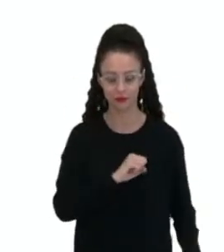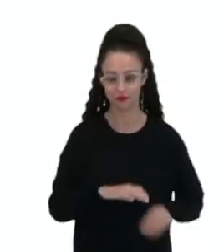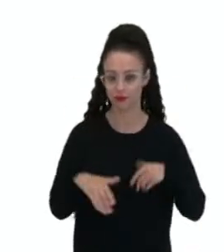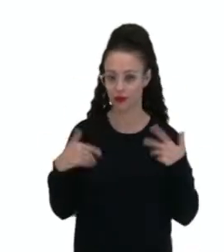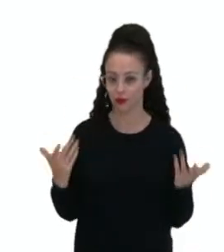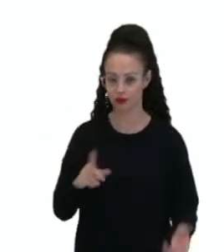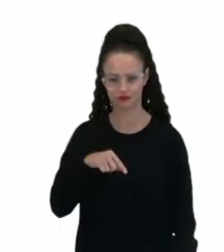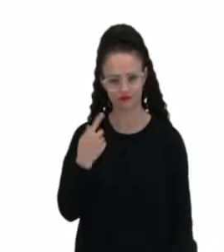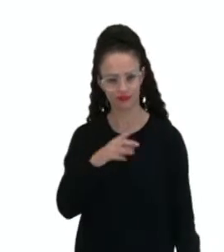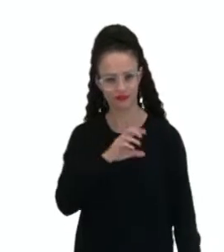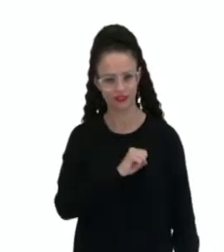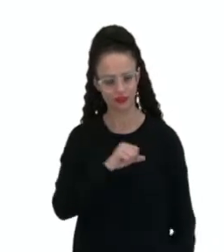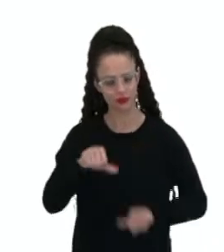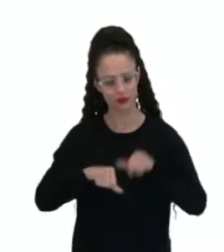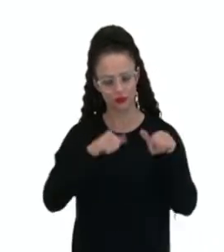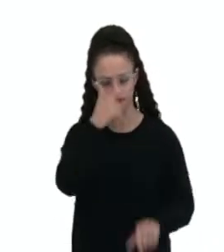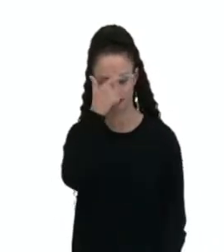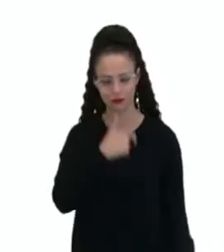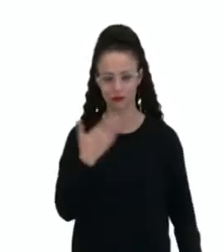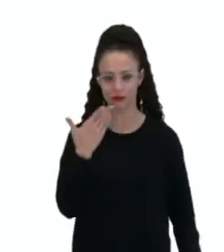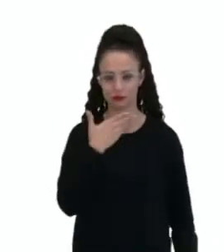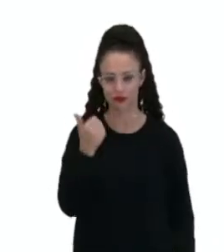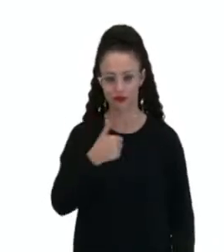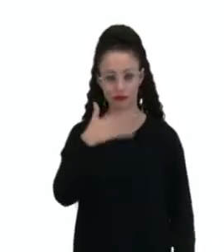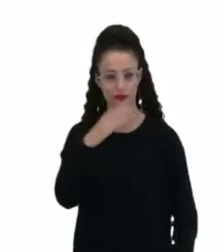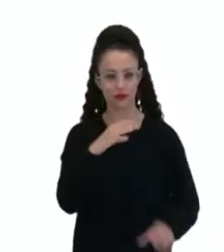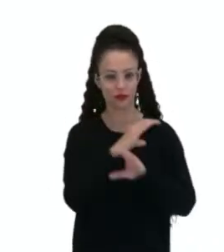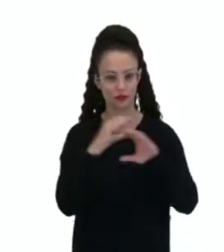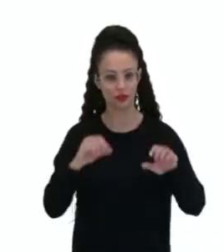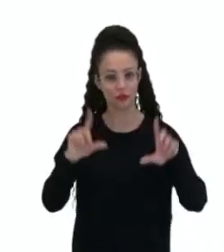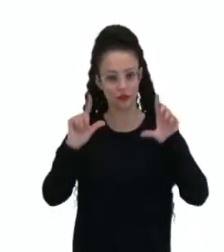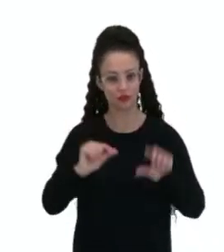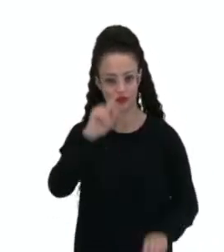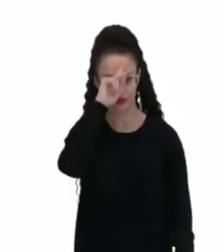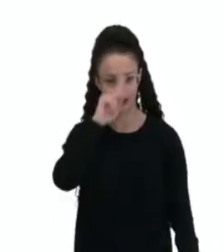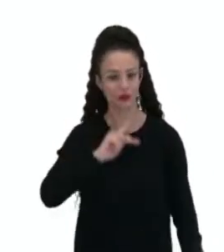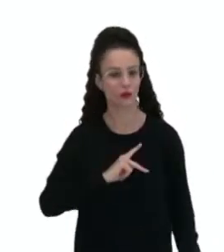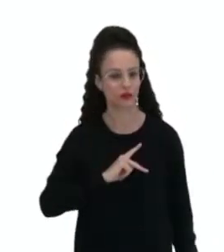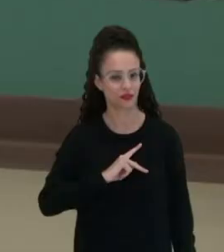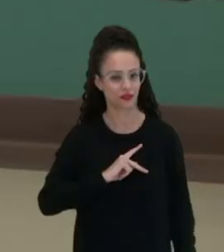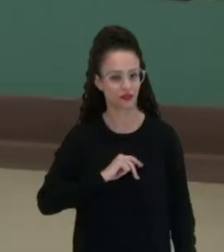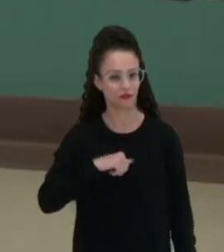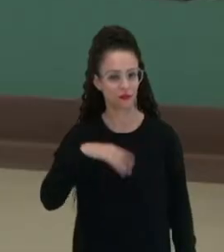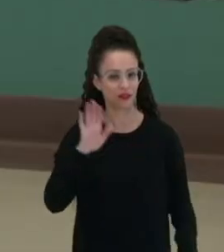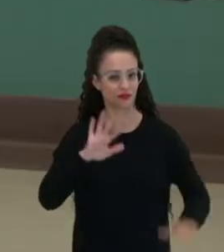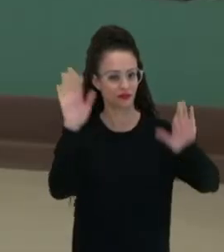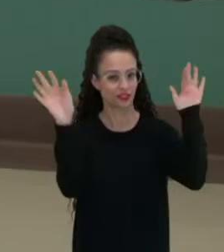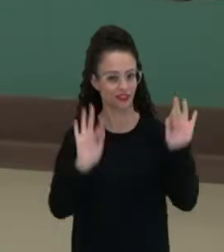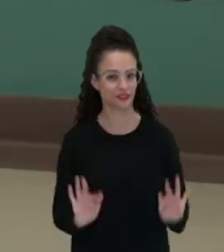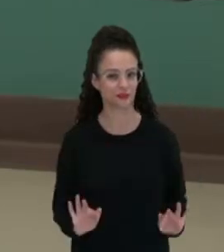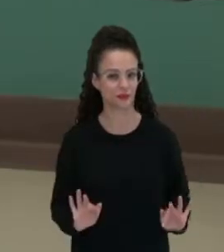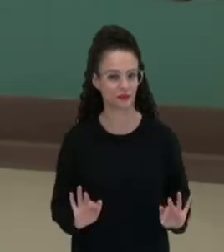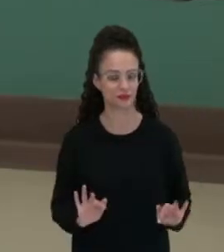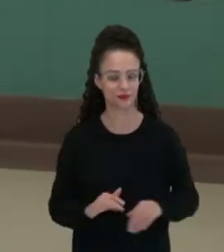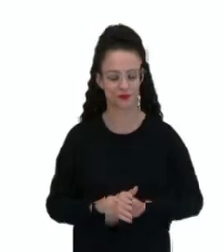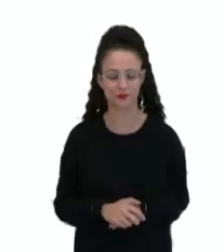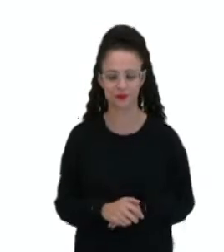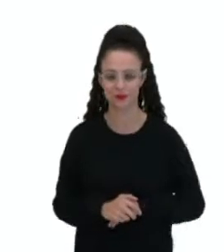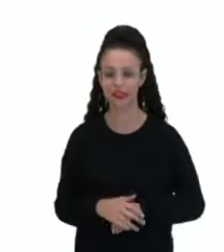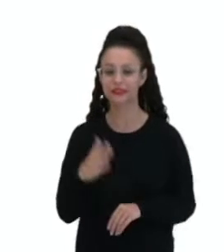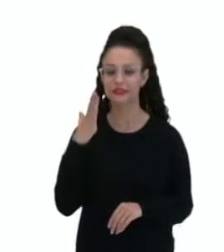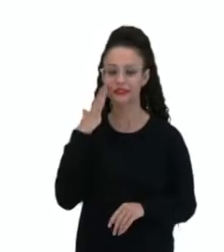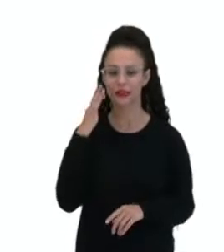nos tornamos pessoas melhores, mais confiantes, menos egoístas, mais felizes. Sabe